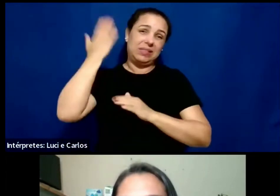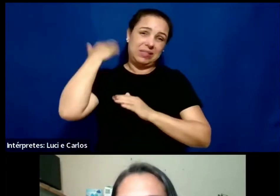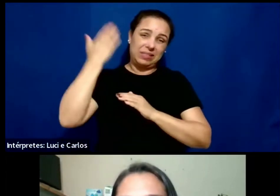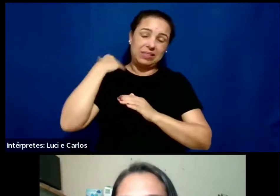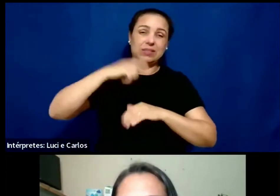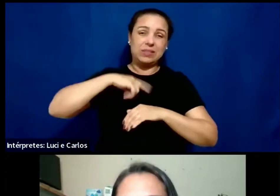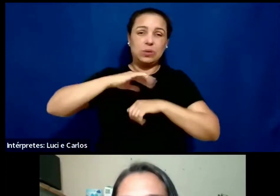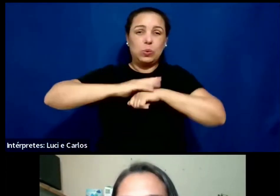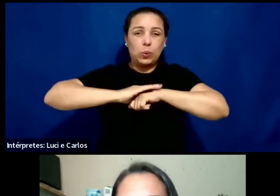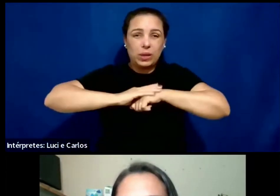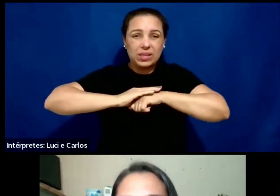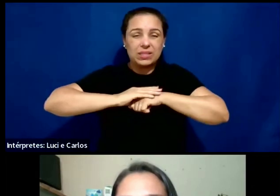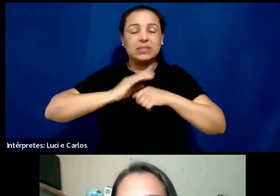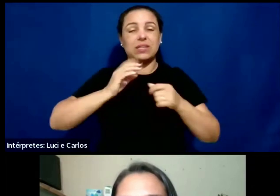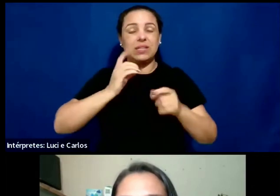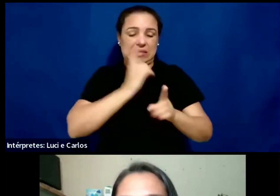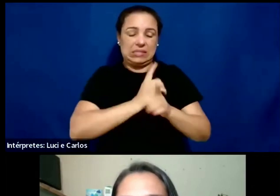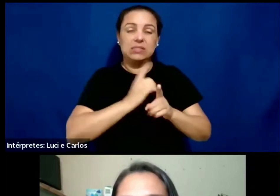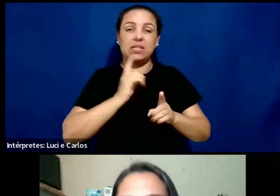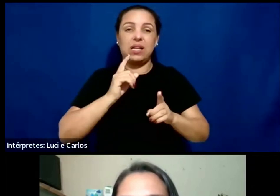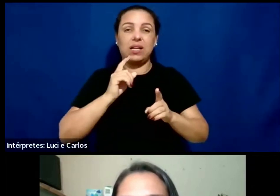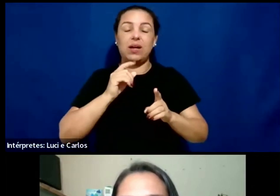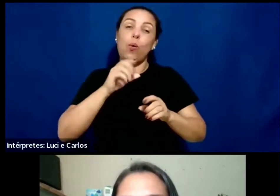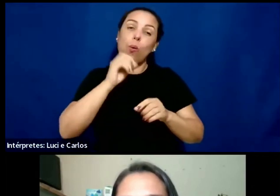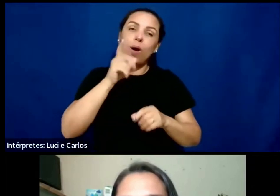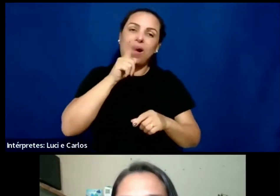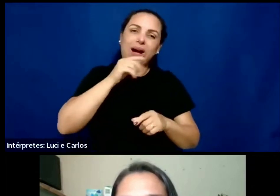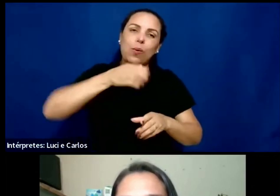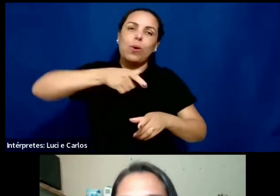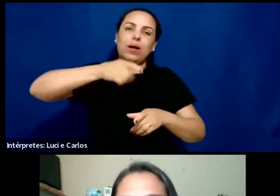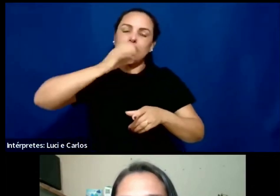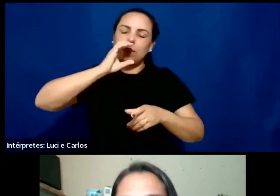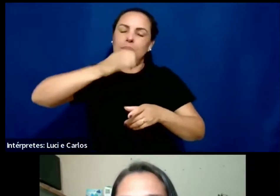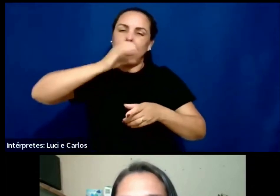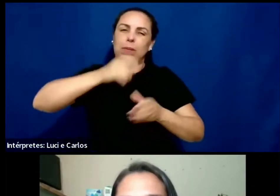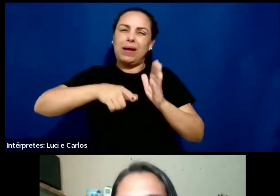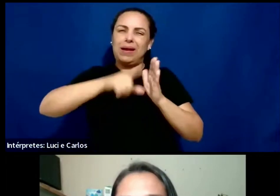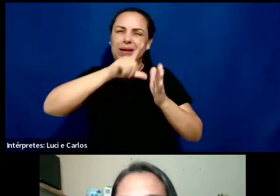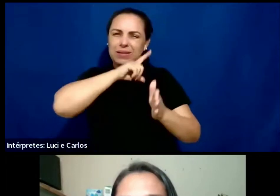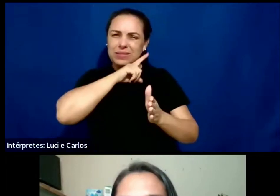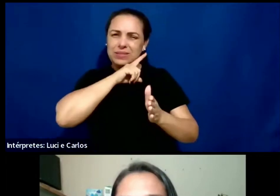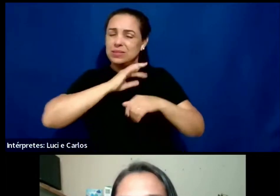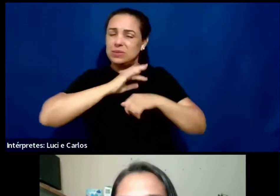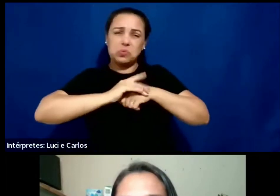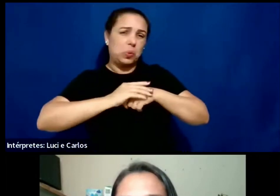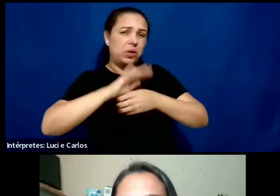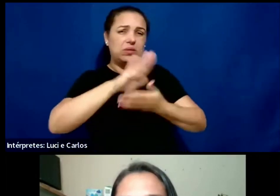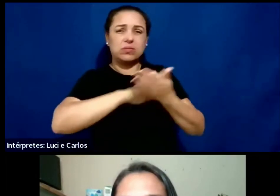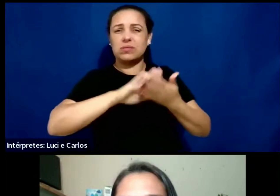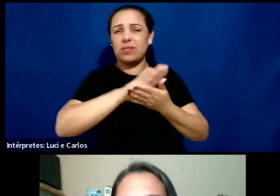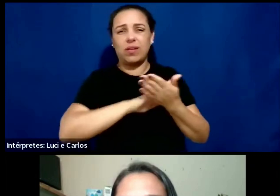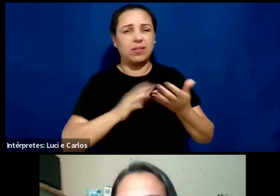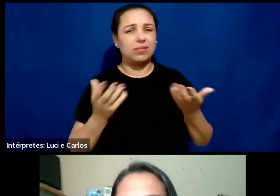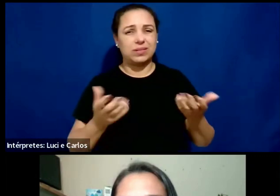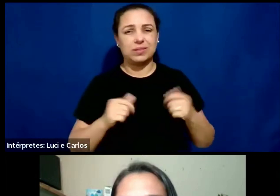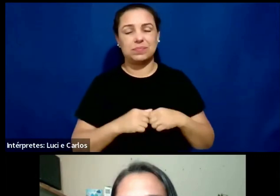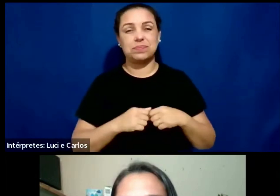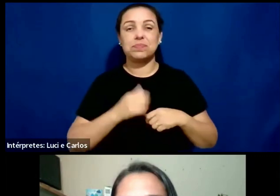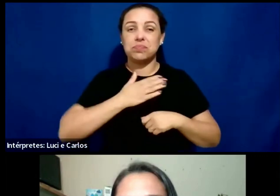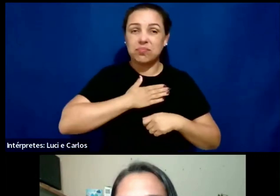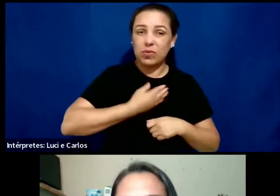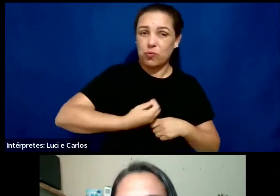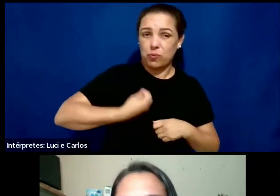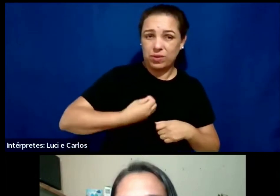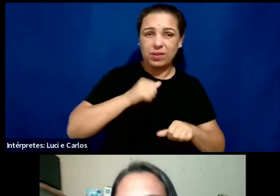sido tão doloroso, né? Eu tive melhora significativa na saúde de toda a minha família. A gente